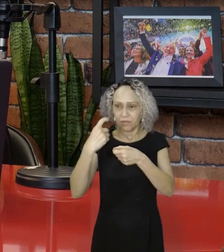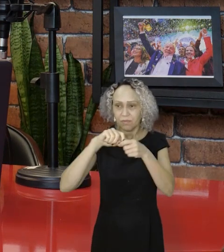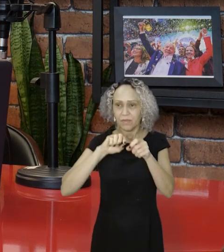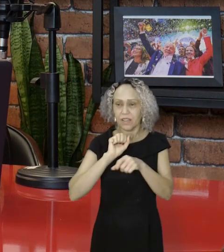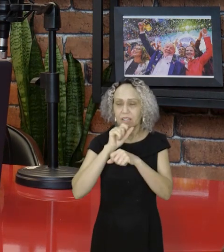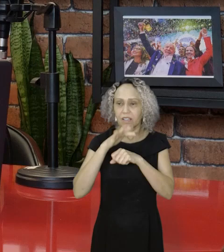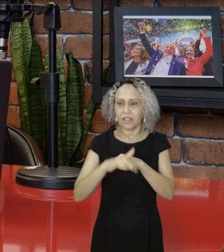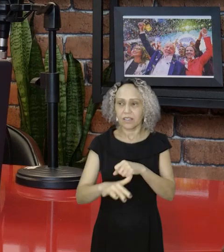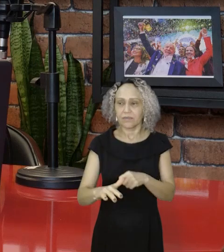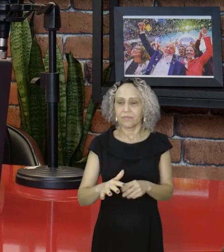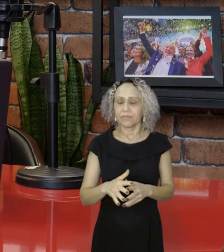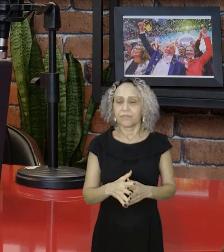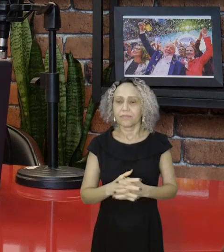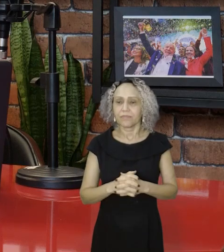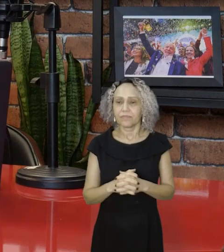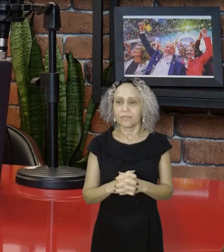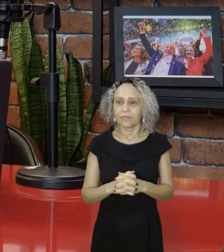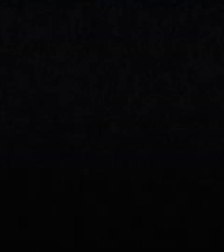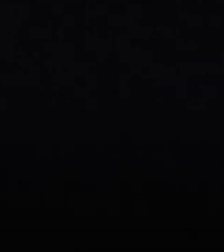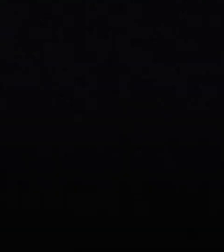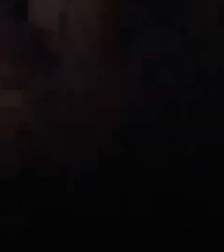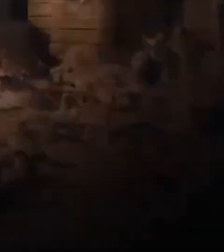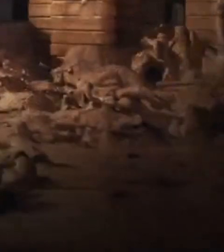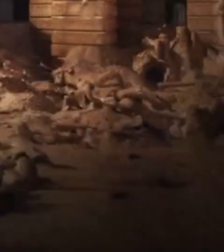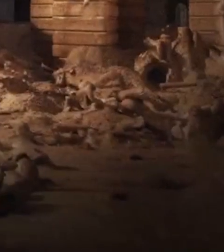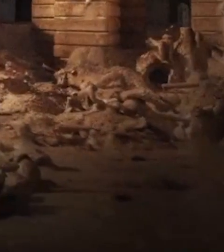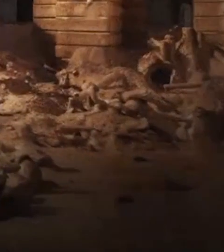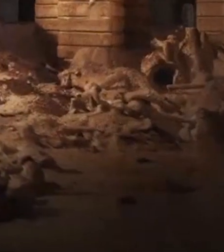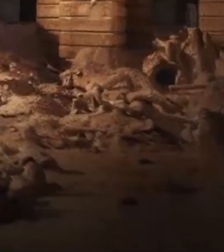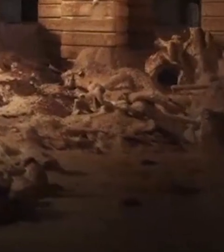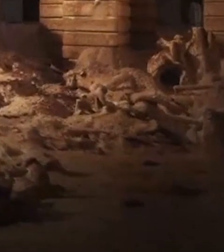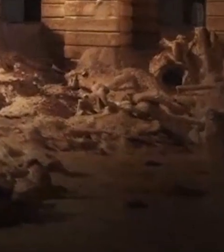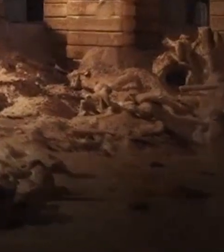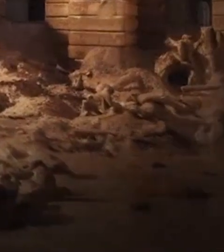do vídeo do projeto Revida Mariana.